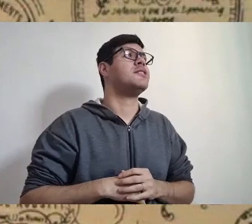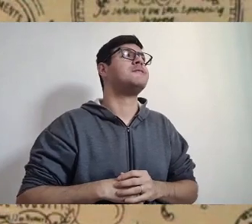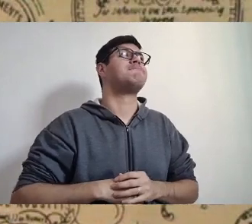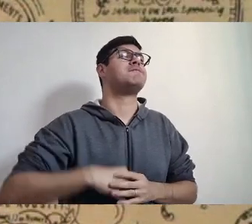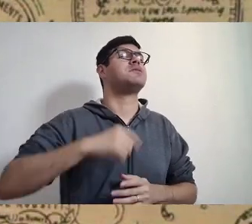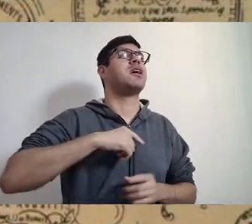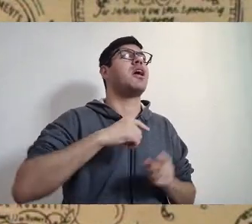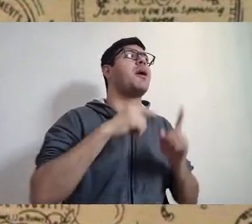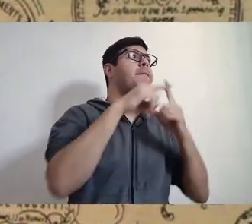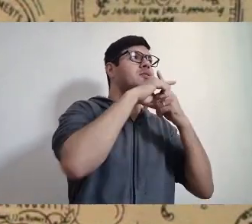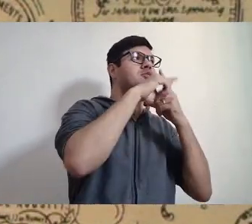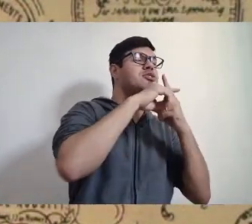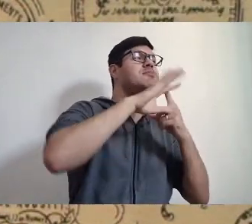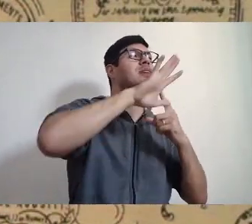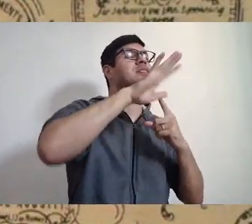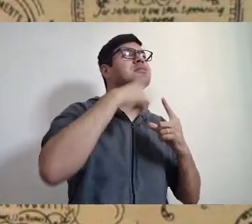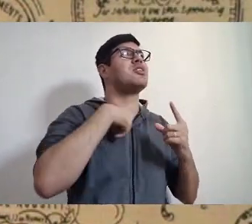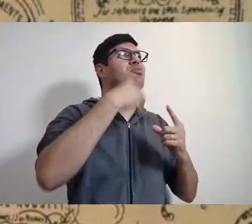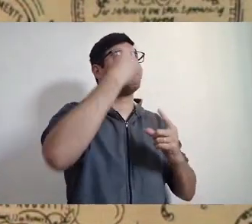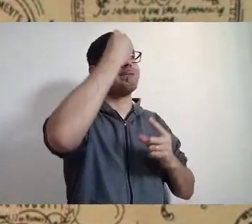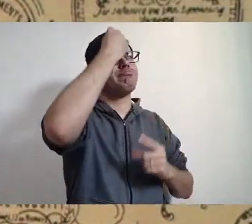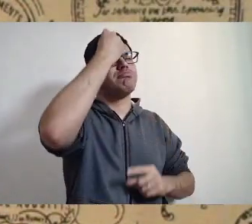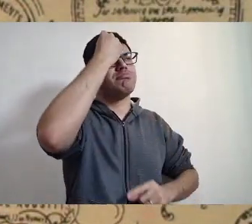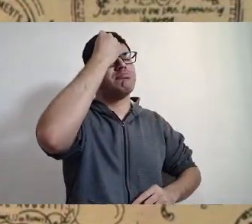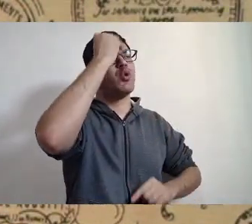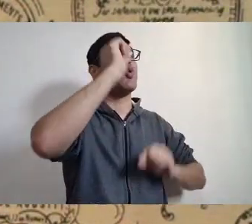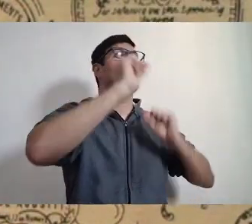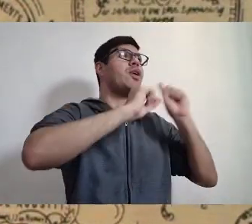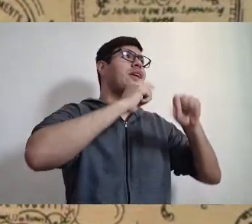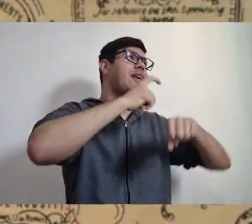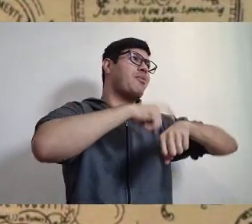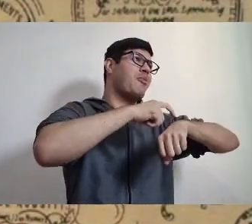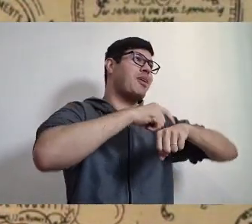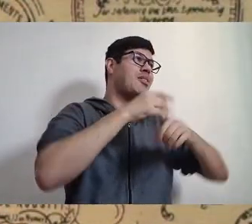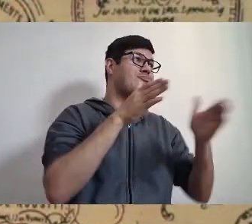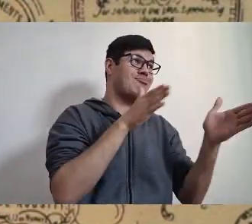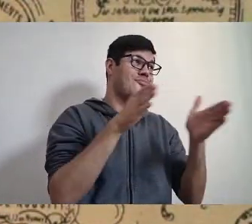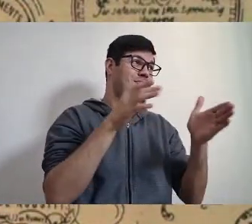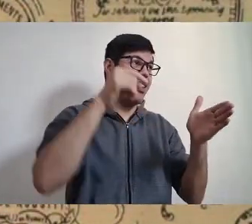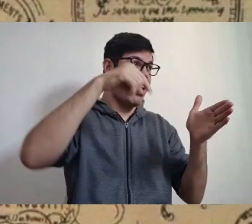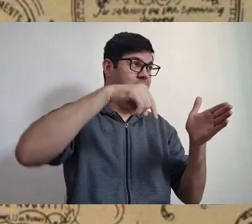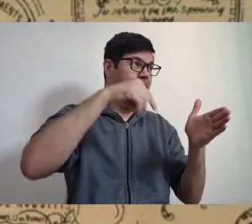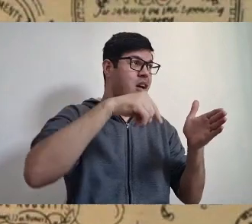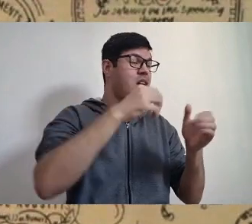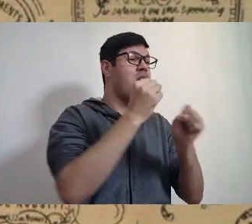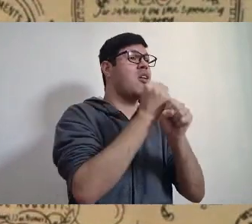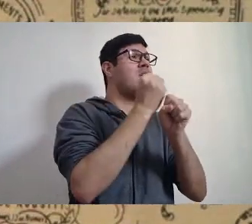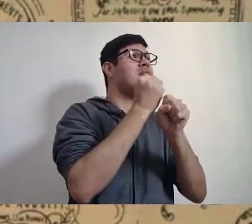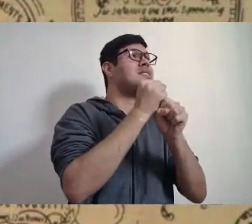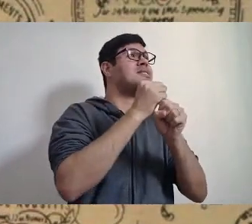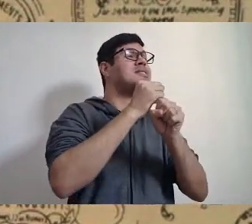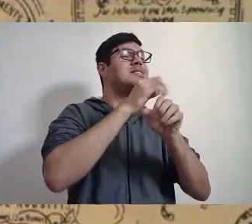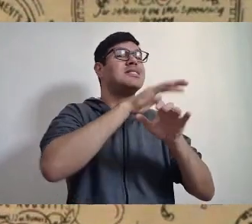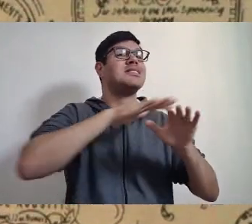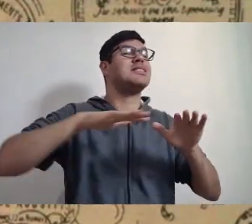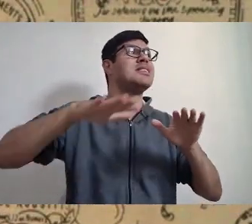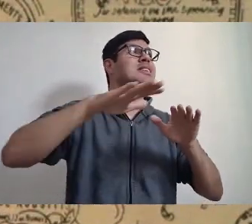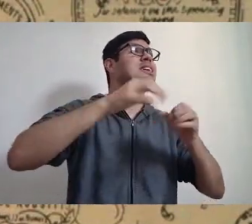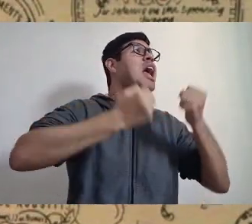positiva. Só que eu entendo que, nesse momento, o que seria mais prático para nós é construir onde é o estacionamento hoje.